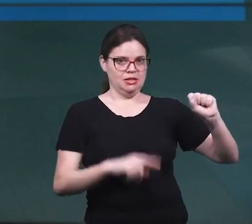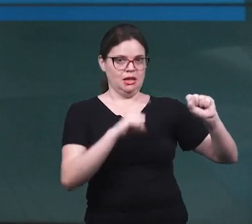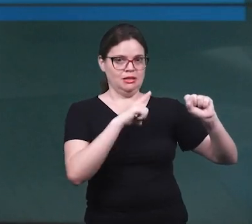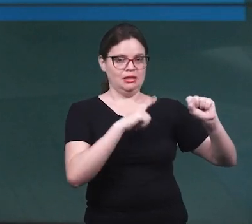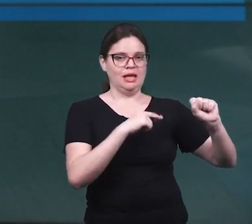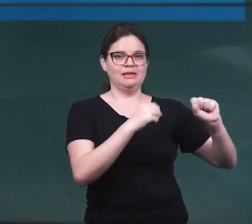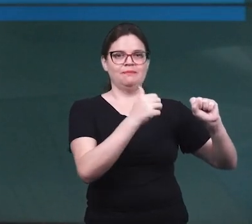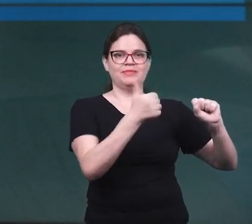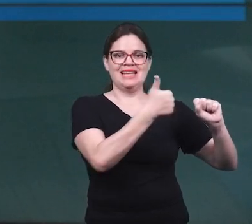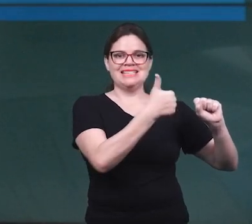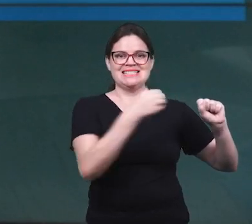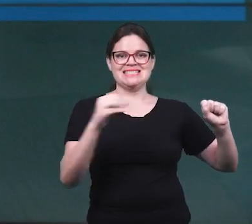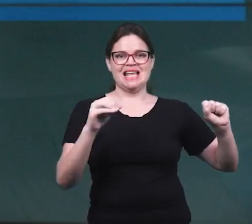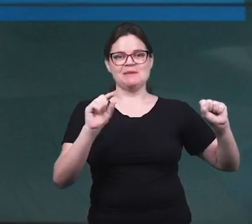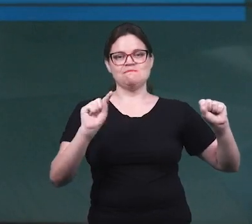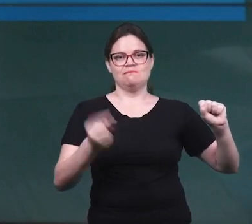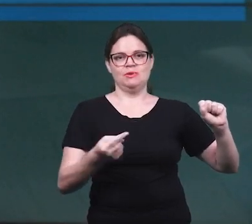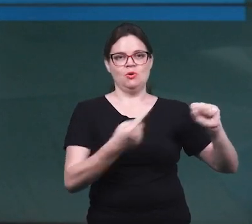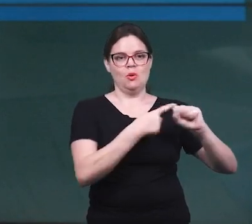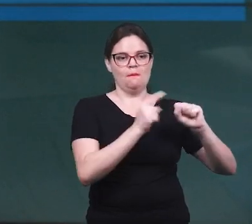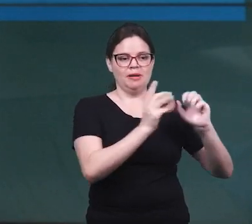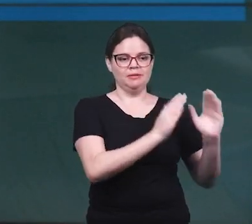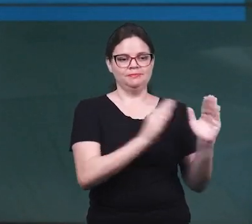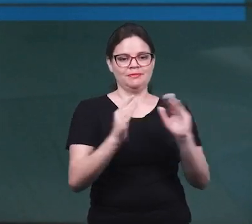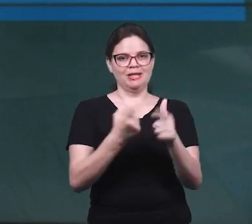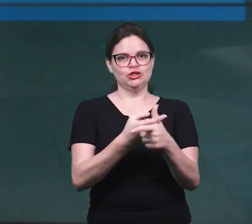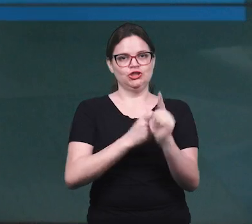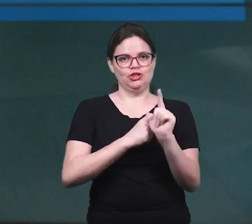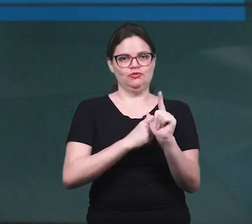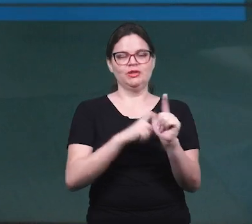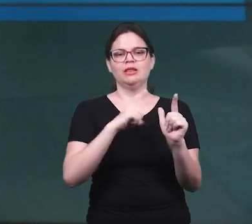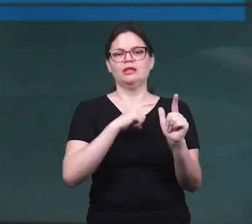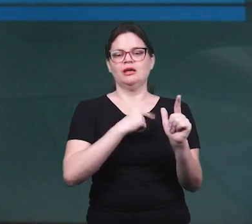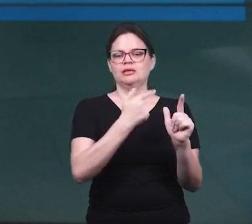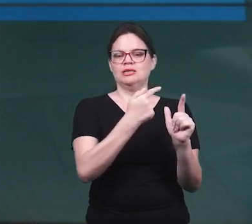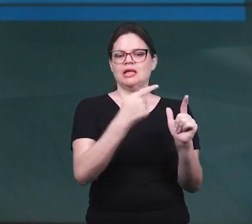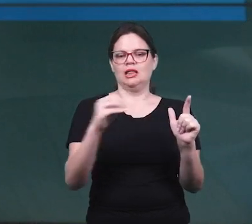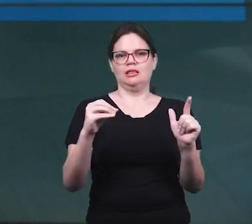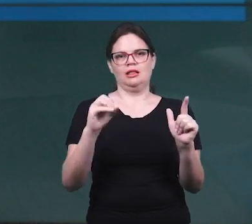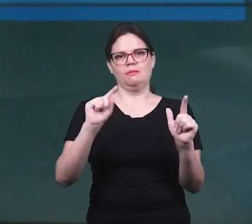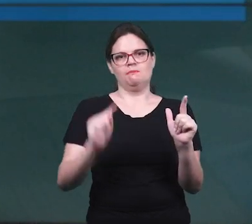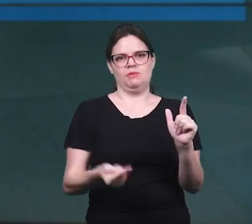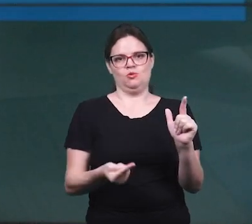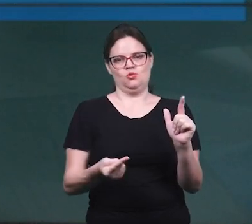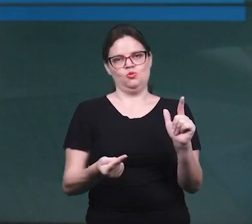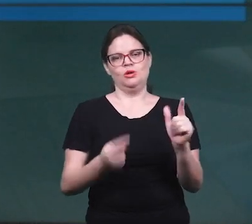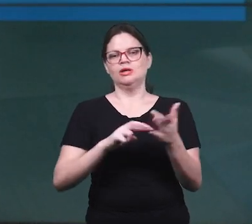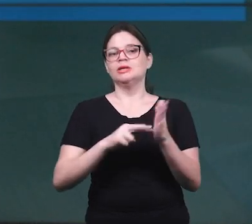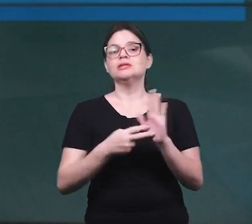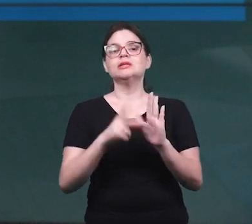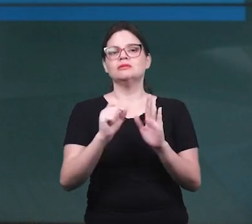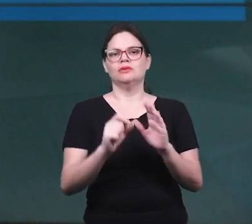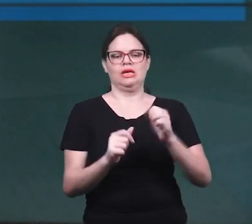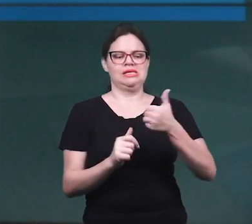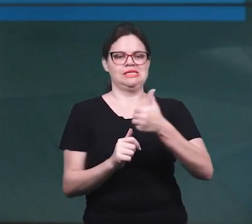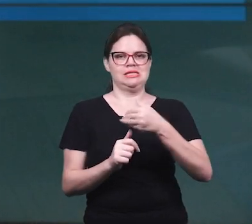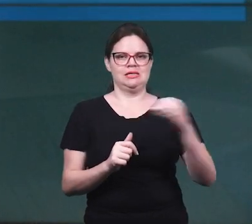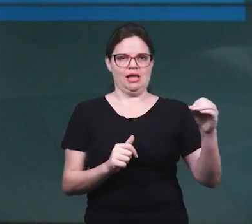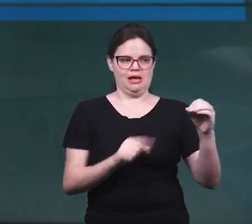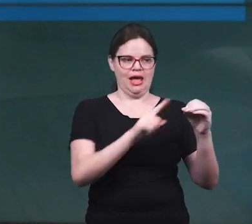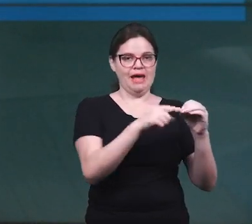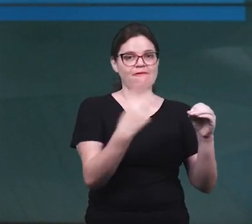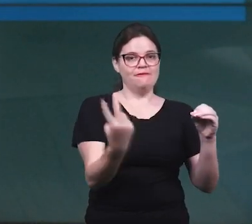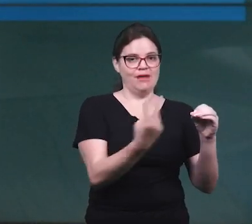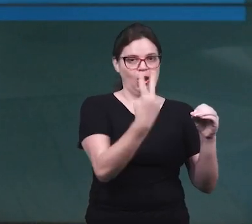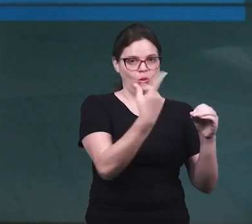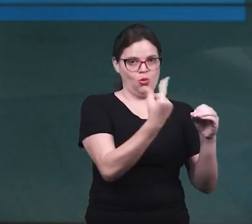está escrito 70 mil, que é o 100 que vale o bem, menos 30 que você pagou, fica 70 que você